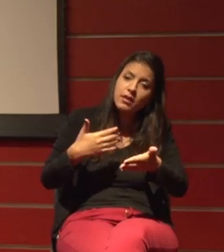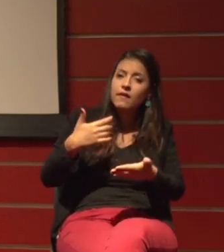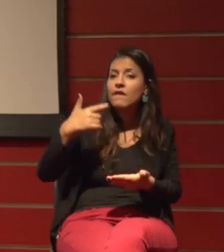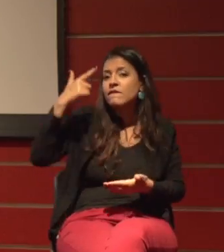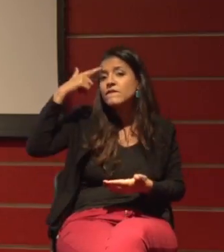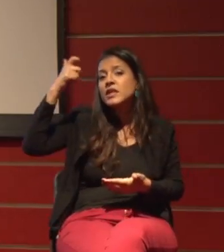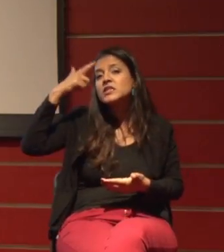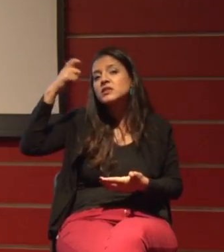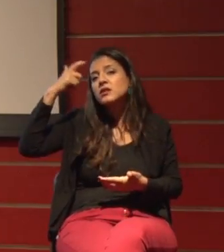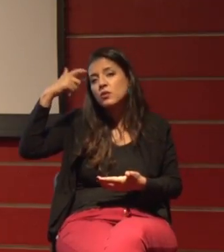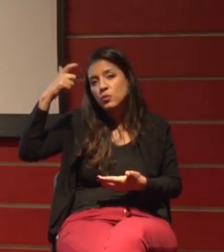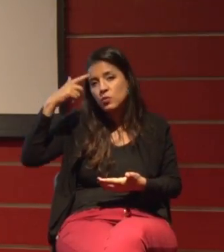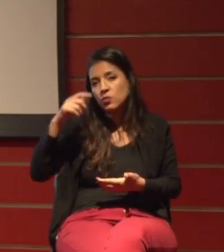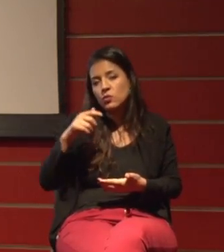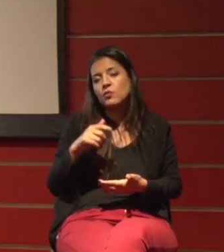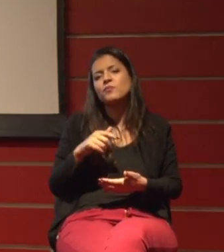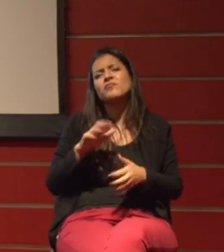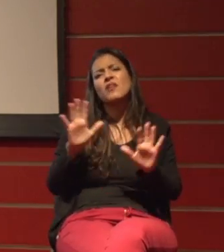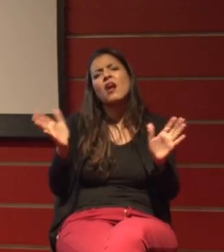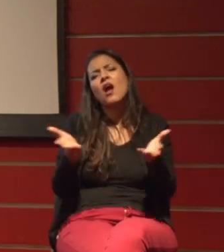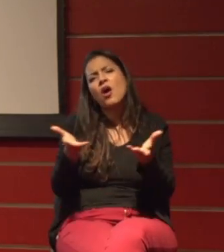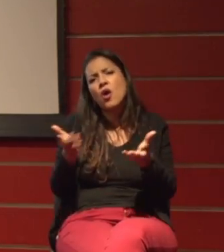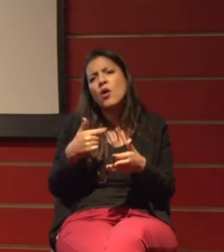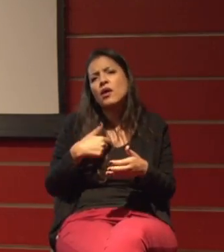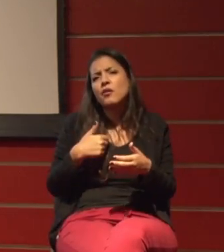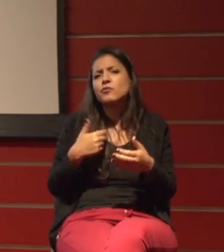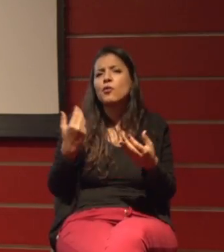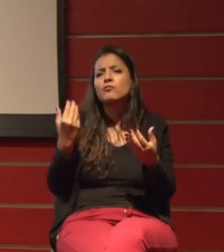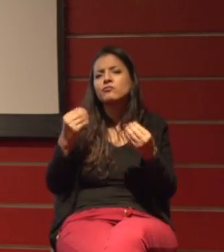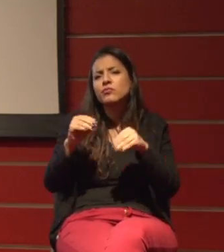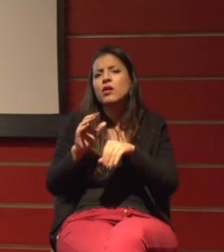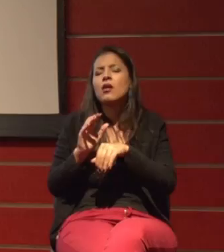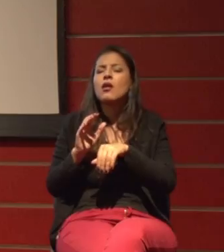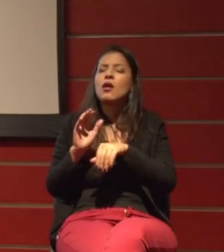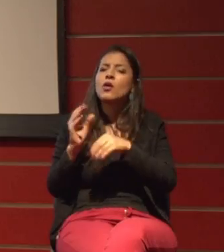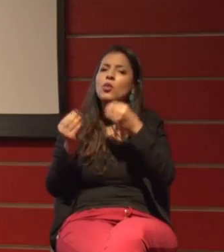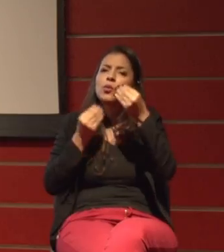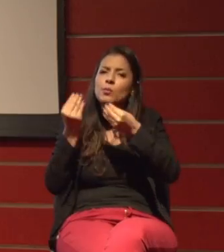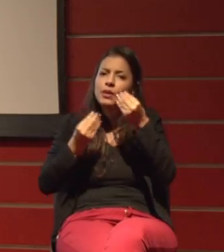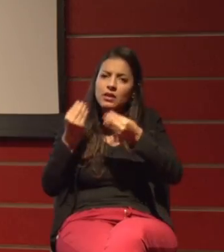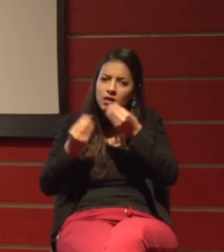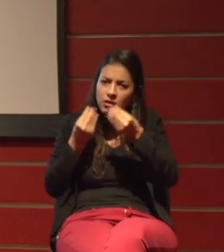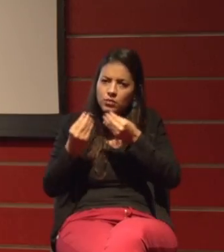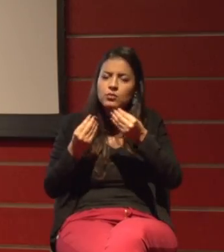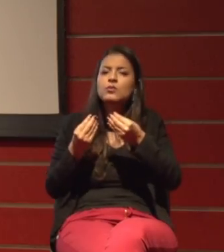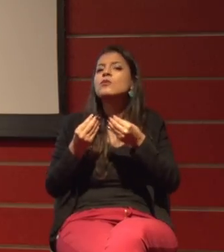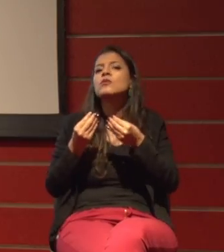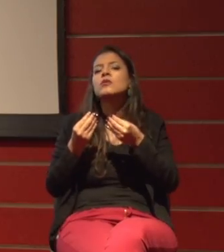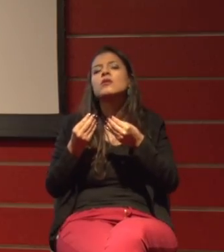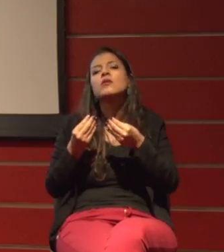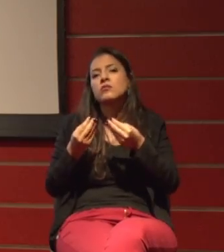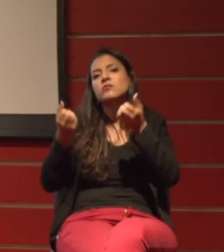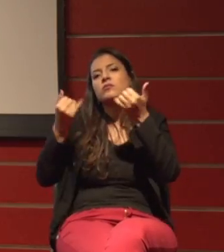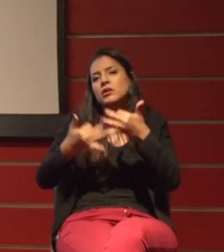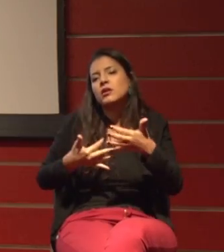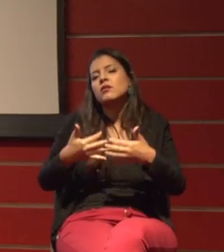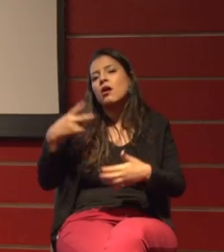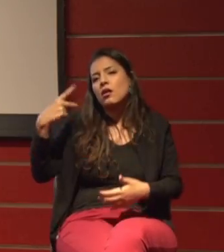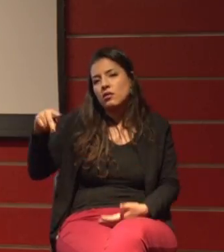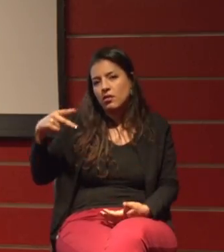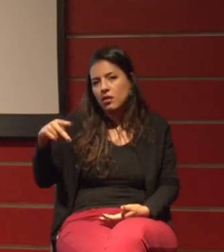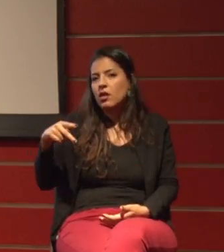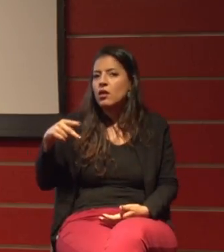desenvolvendo um trabalho um projeto de documentário que por coincidência fala de uma de uma descendente de